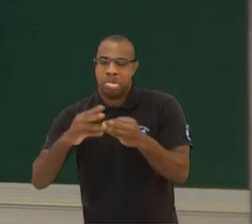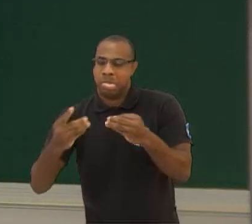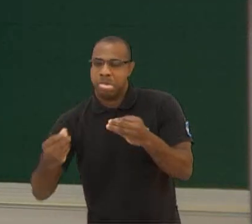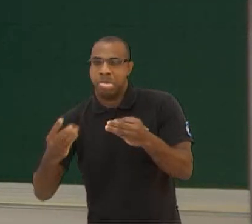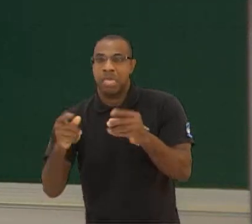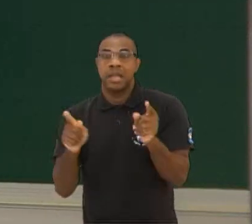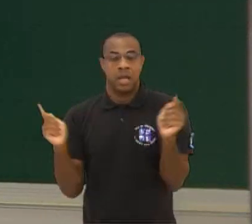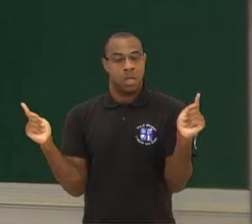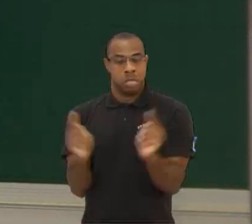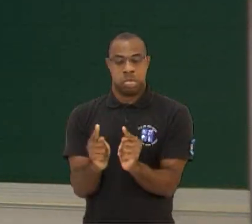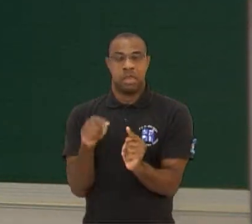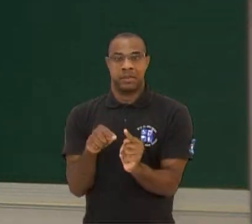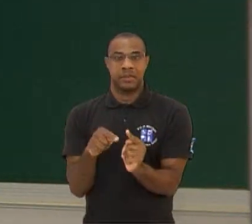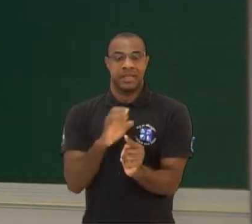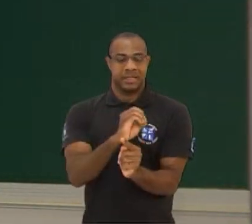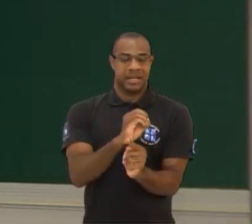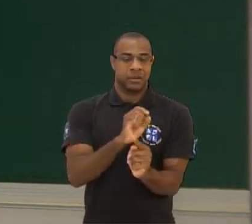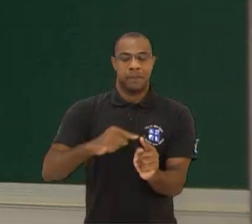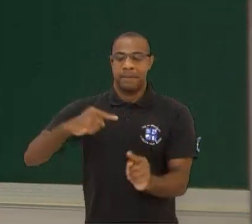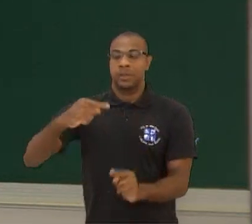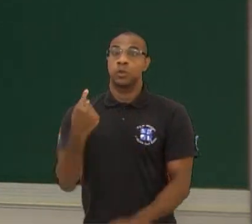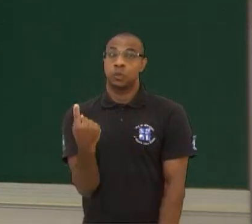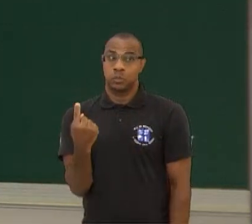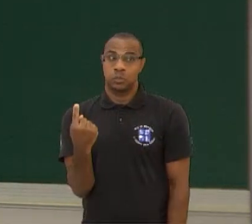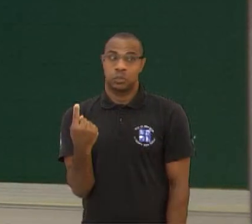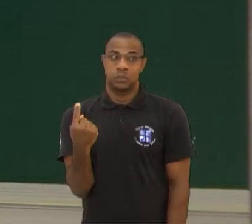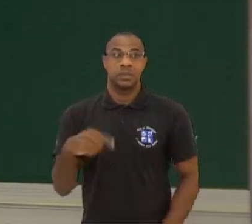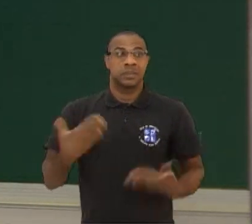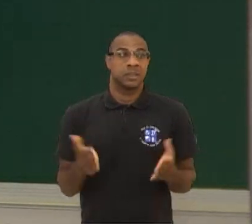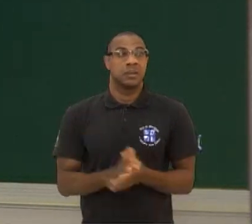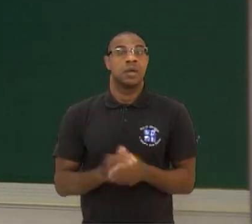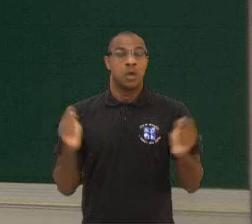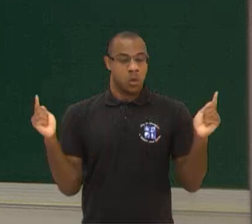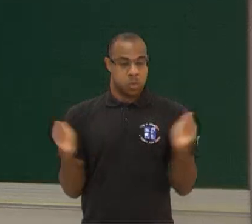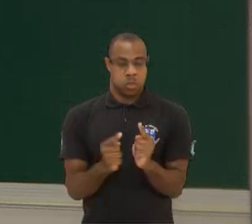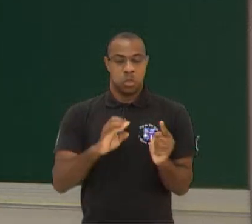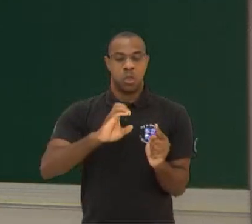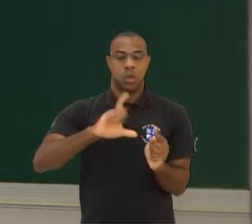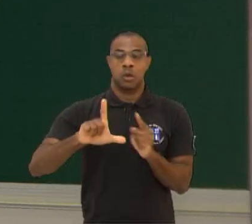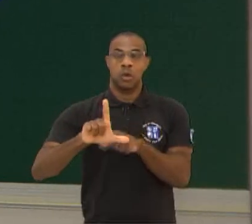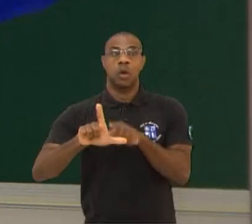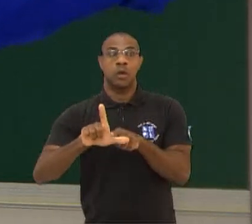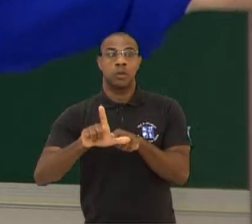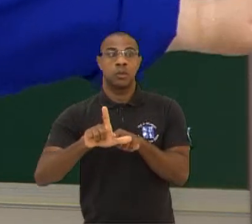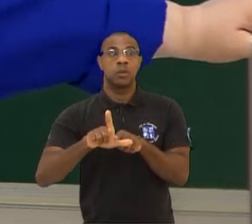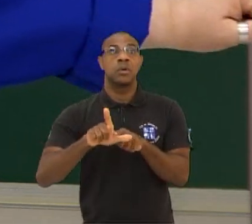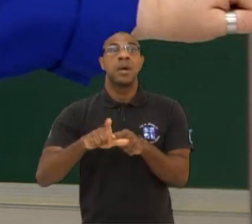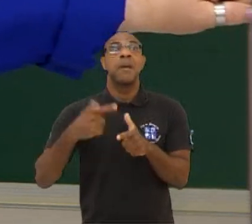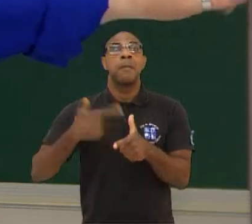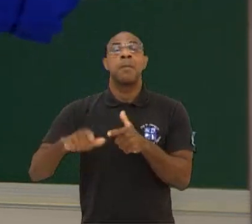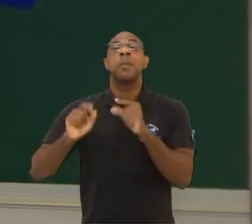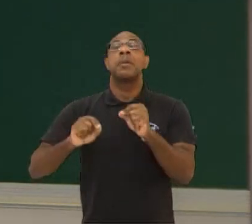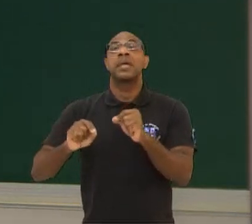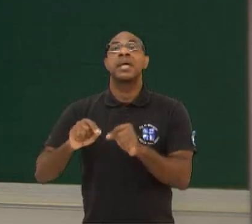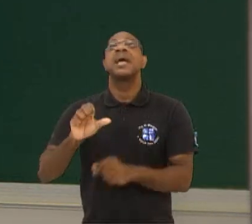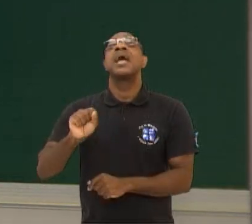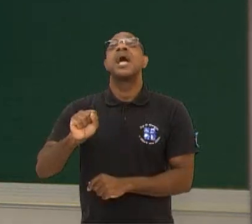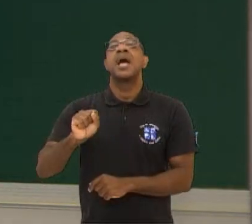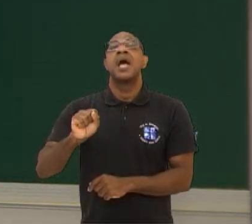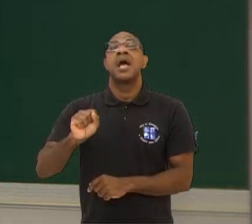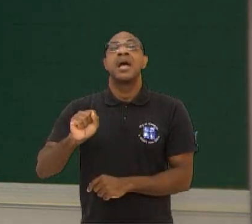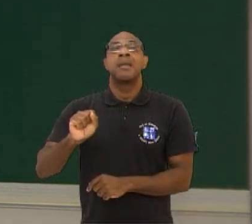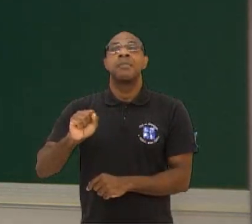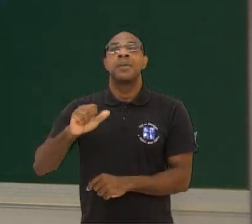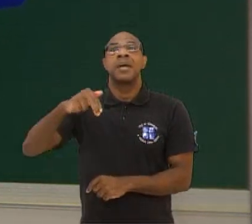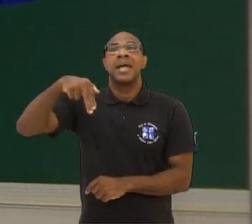ele reduz de 0 para menos 1. E a redução do cloro foi causada pelo sódio, certo? Que